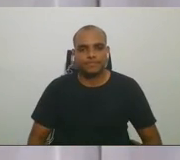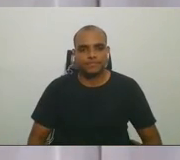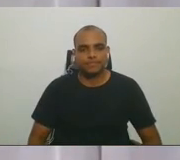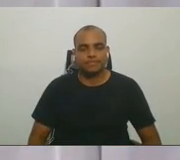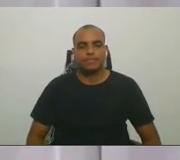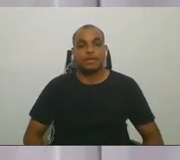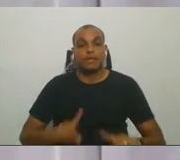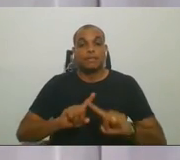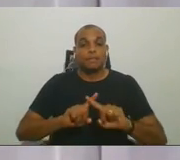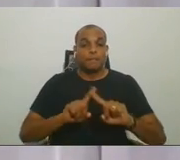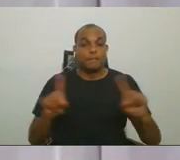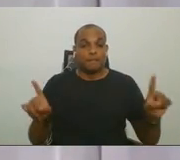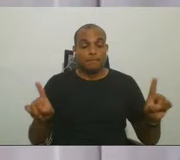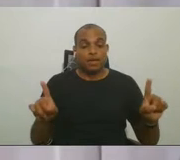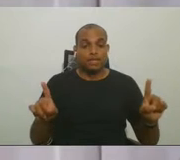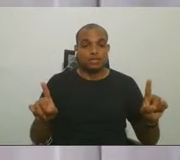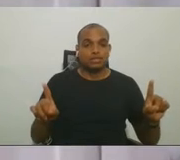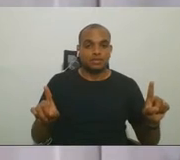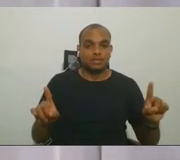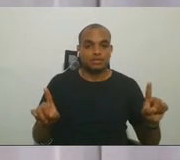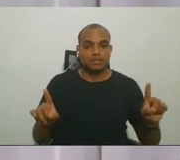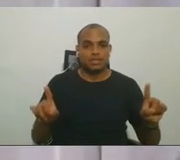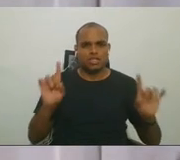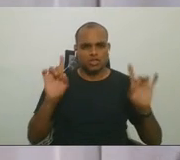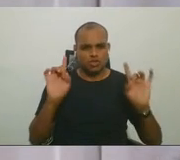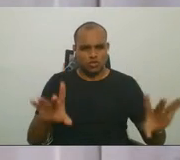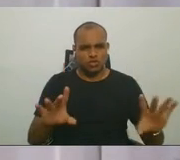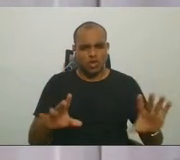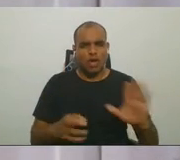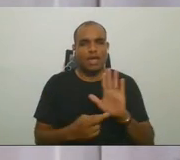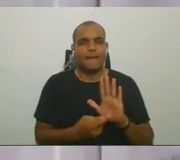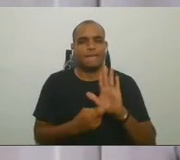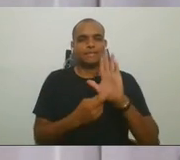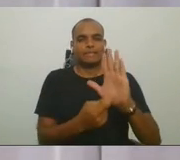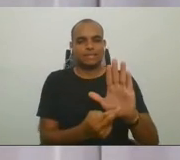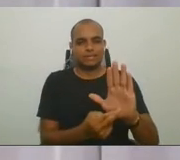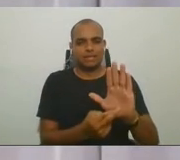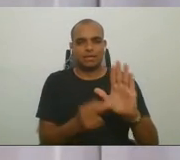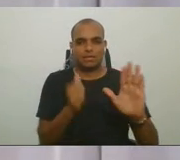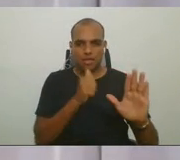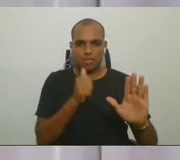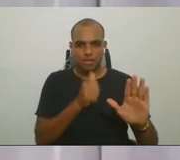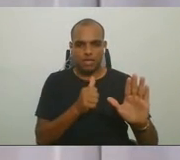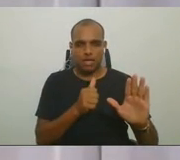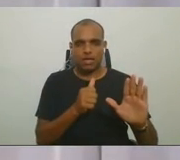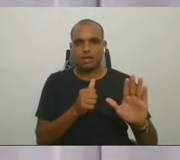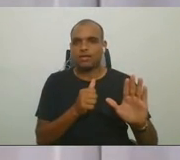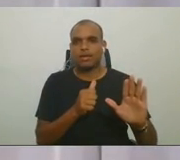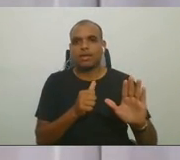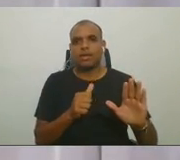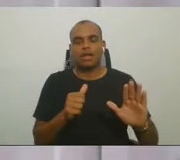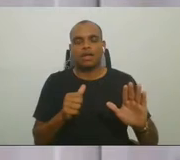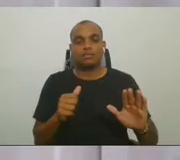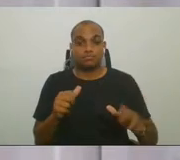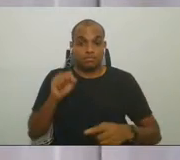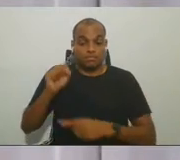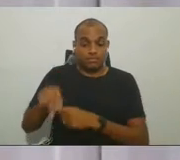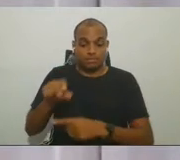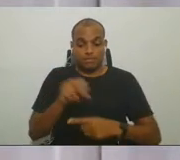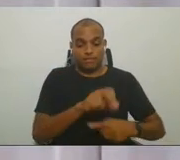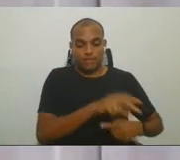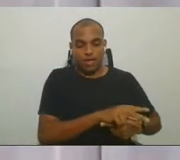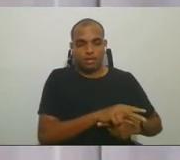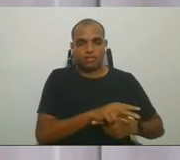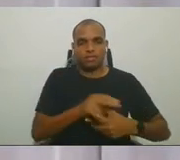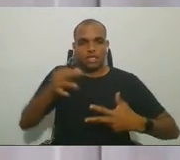Mas, tal como dizemos, não é suficiente a representação em funções legislativas, mas nossos